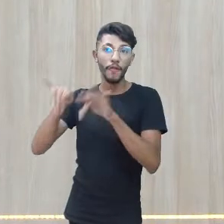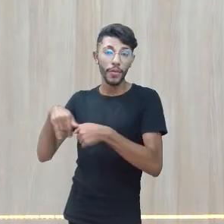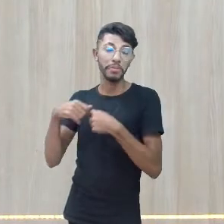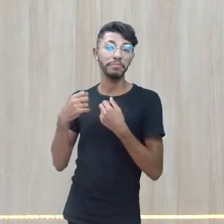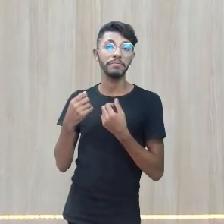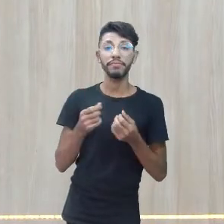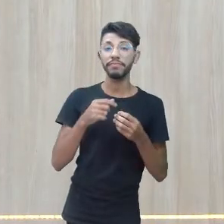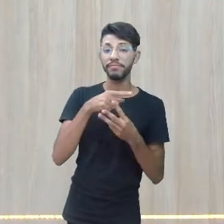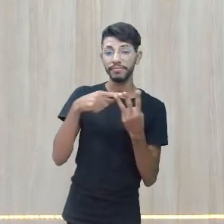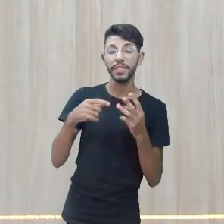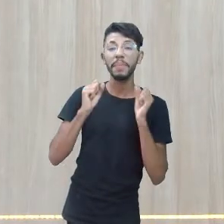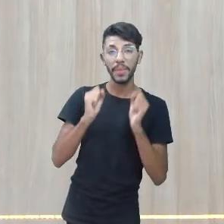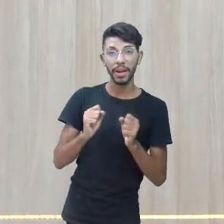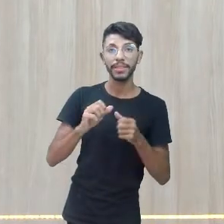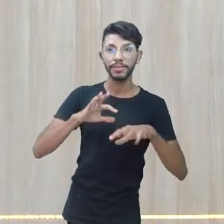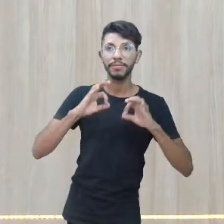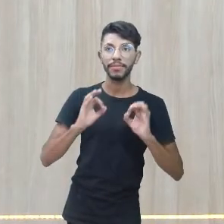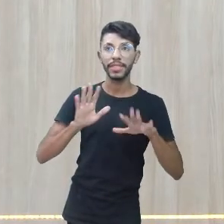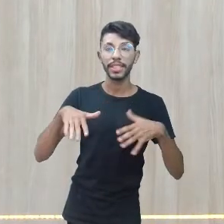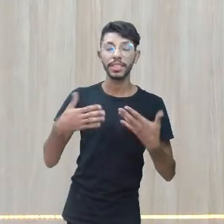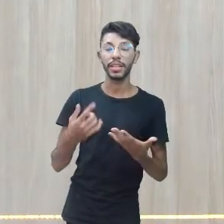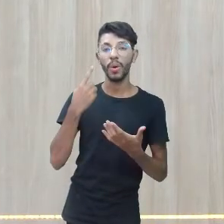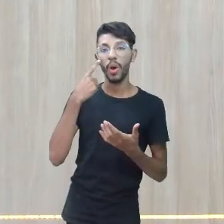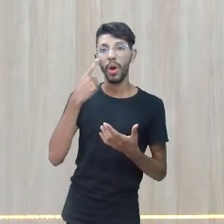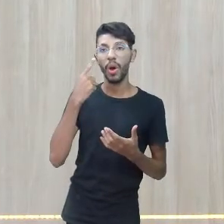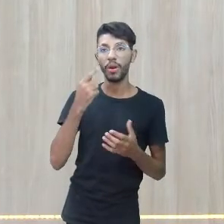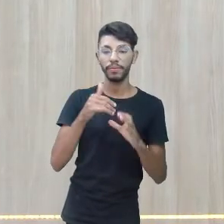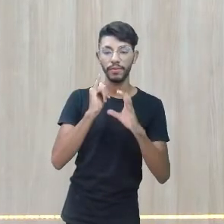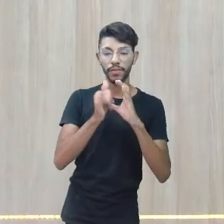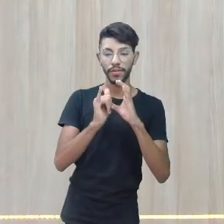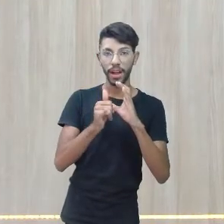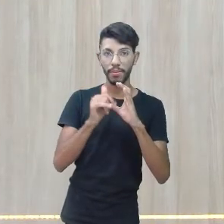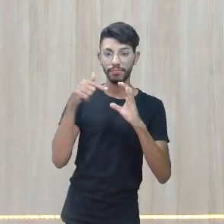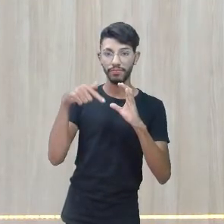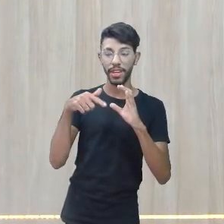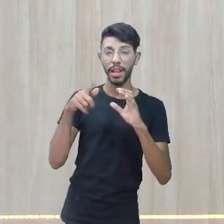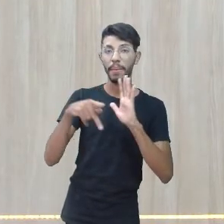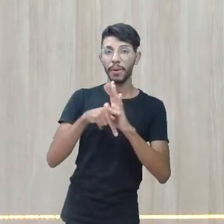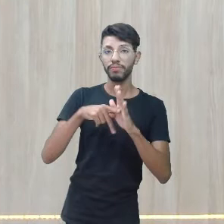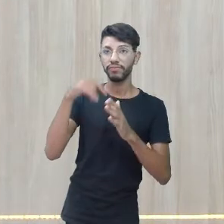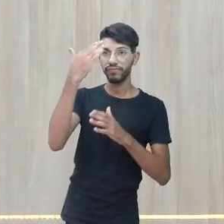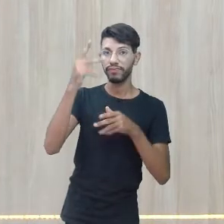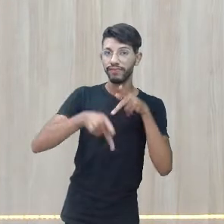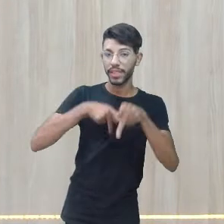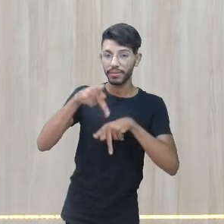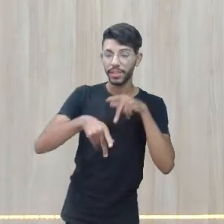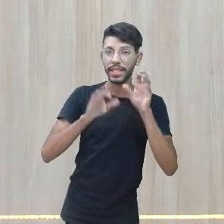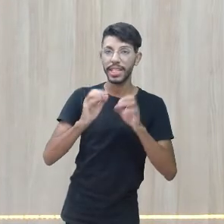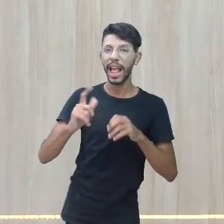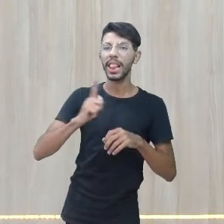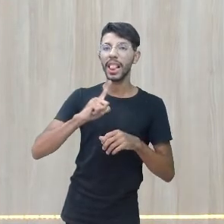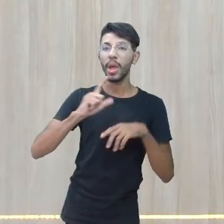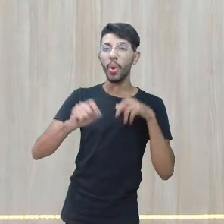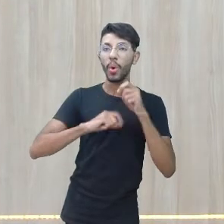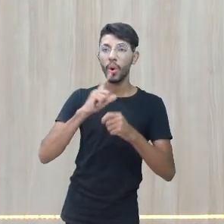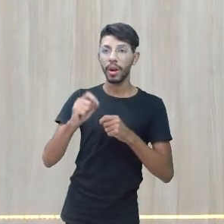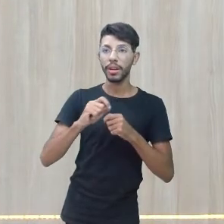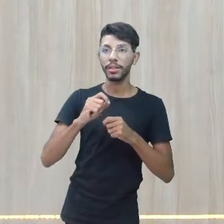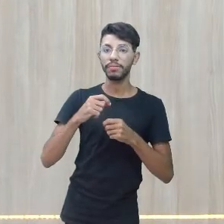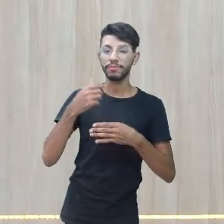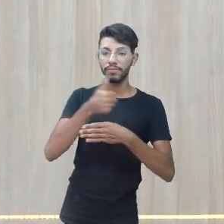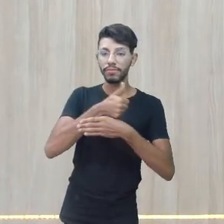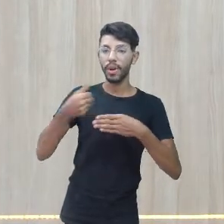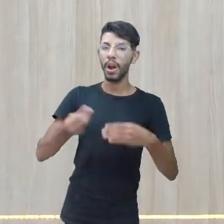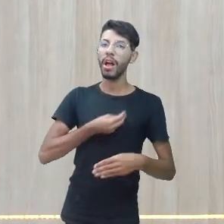uma fábula, que é uma narração popular, uma narrativa popular, ela traz sempre aquela lição de vida. E